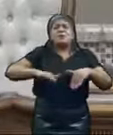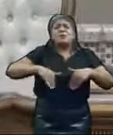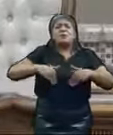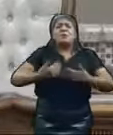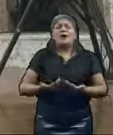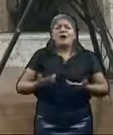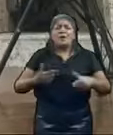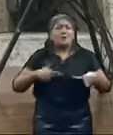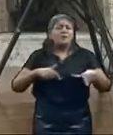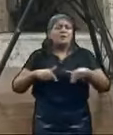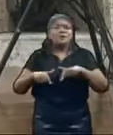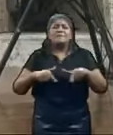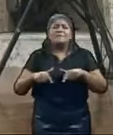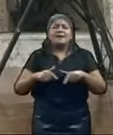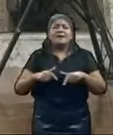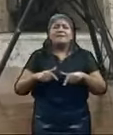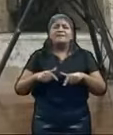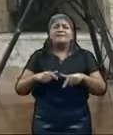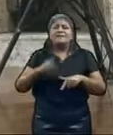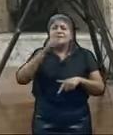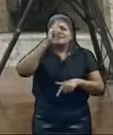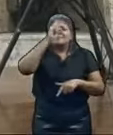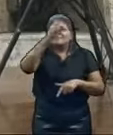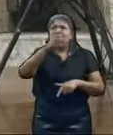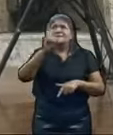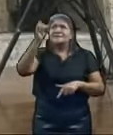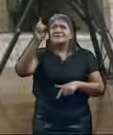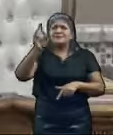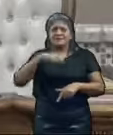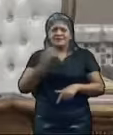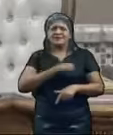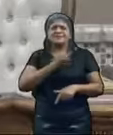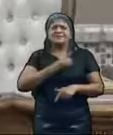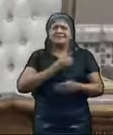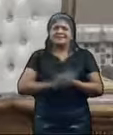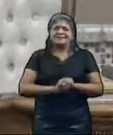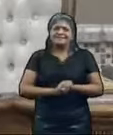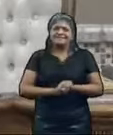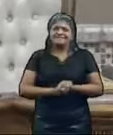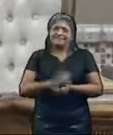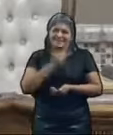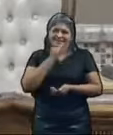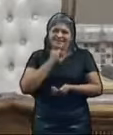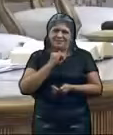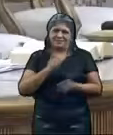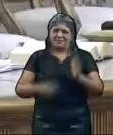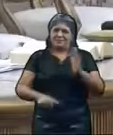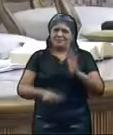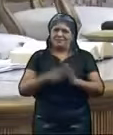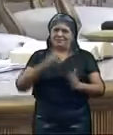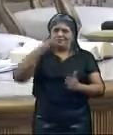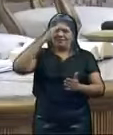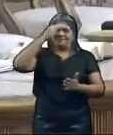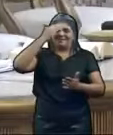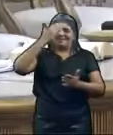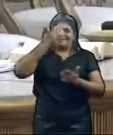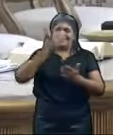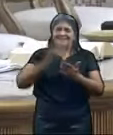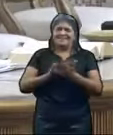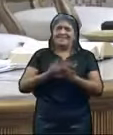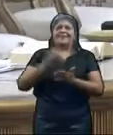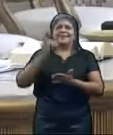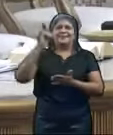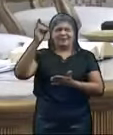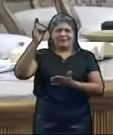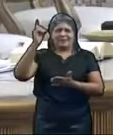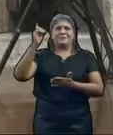É crer naquilo que o pai enviou e já tá fazendo um grande trabalho a obra